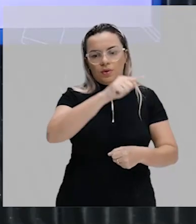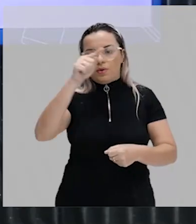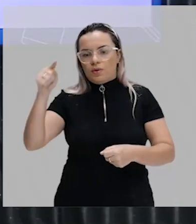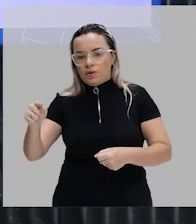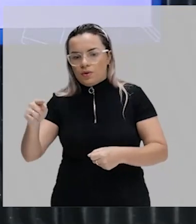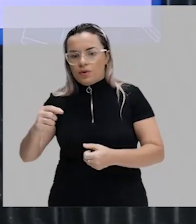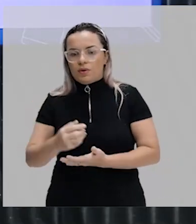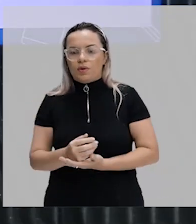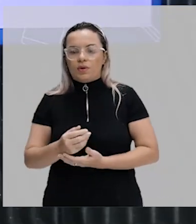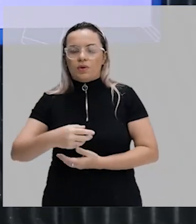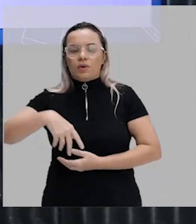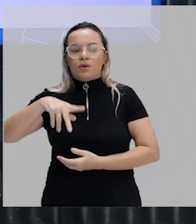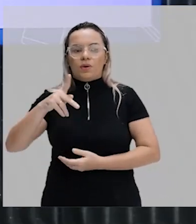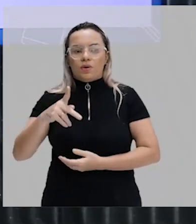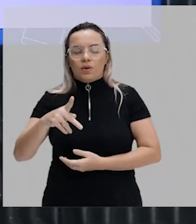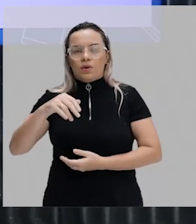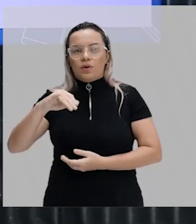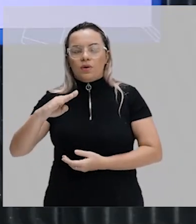Quem é PIB2?